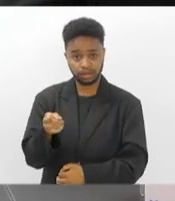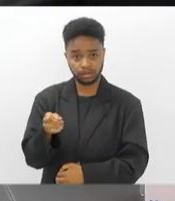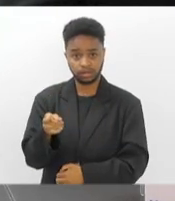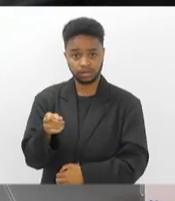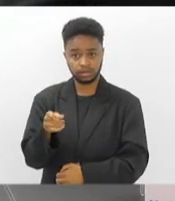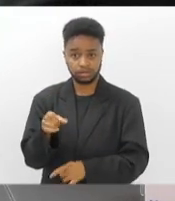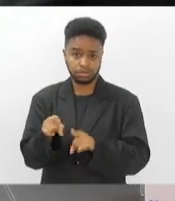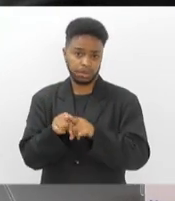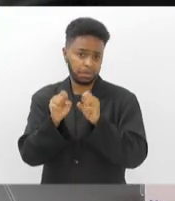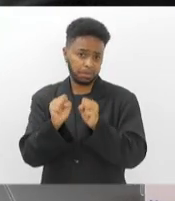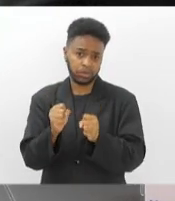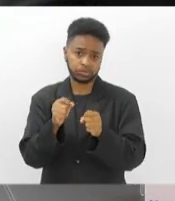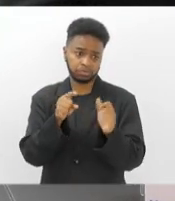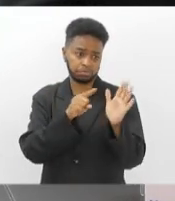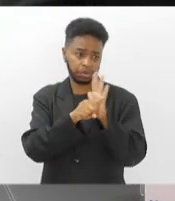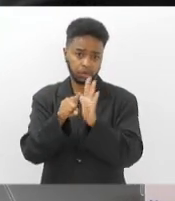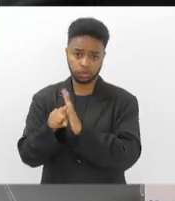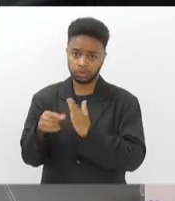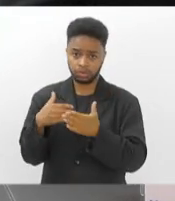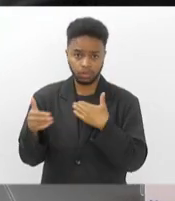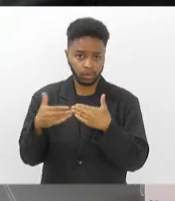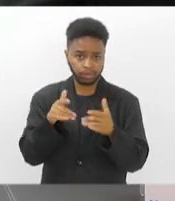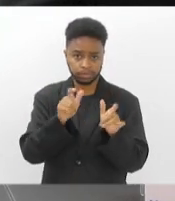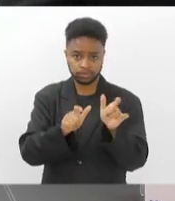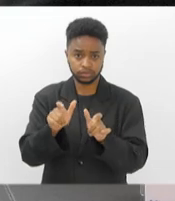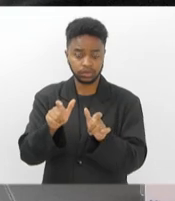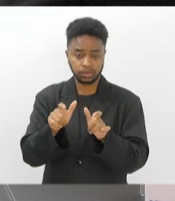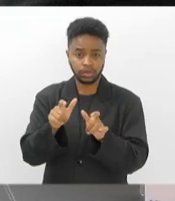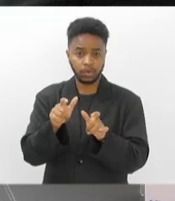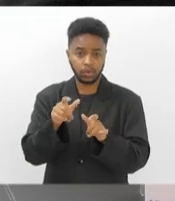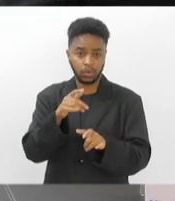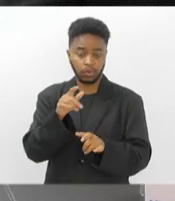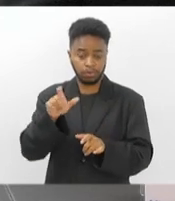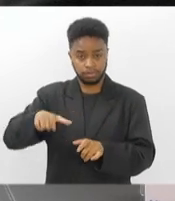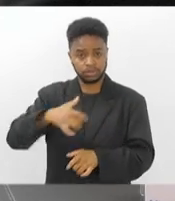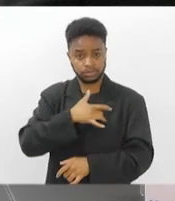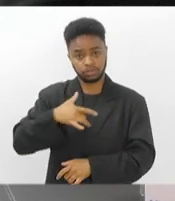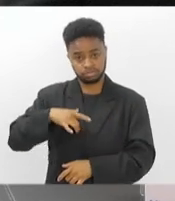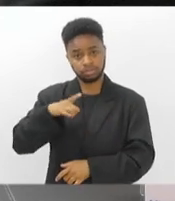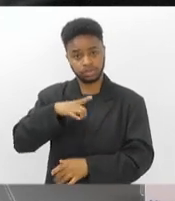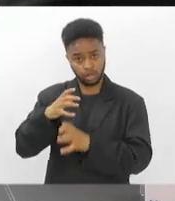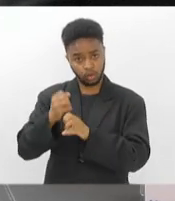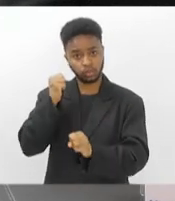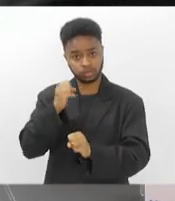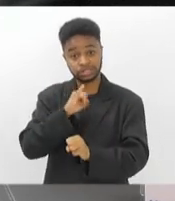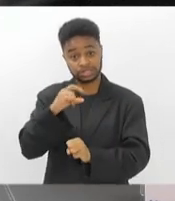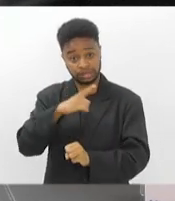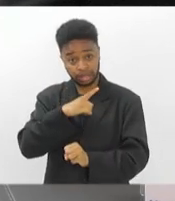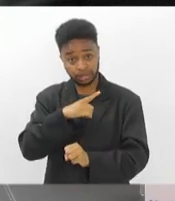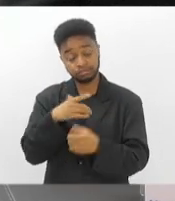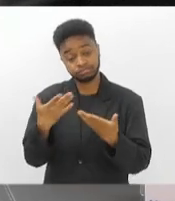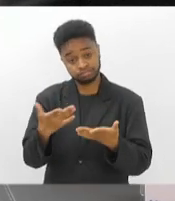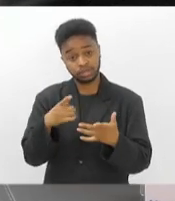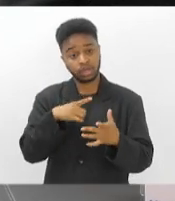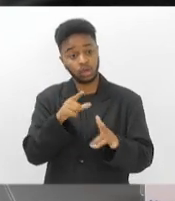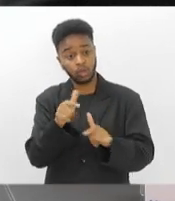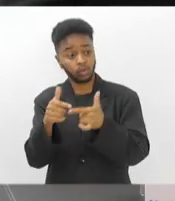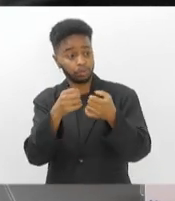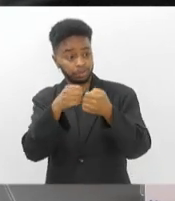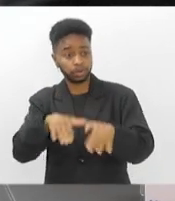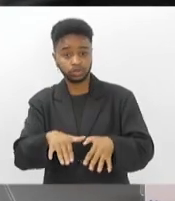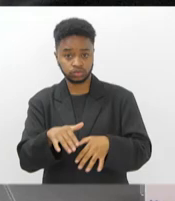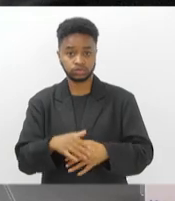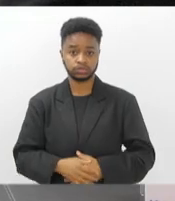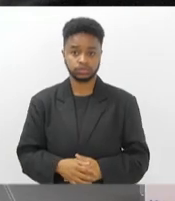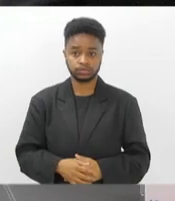podem perguntar para elas que estão aqui os planos de saúde tem lucro e se tem lucro Por que que eles dão prejuízo Então